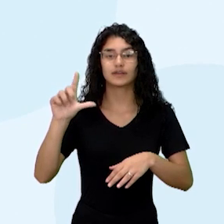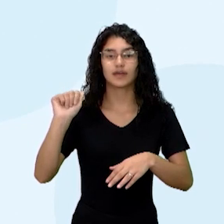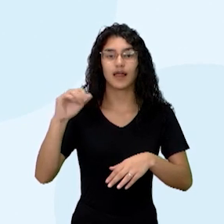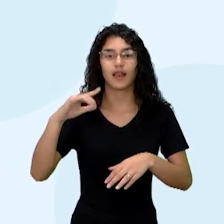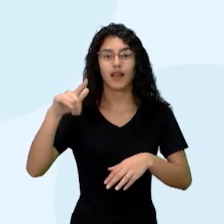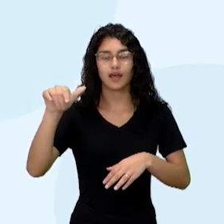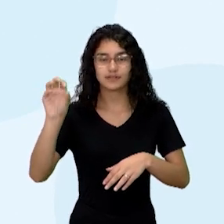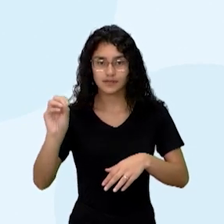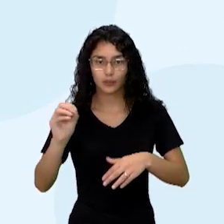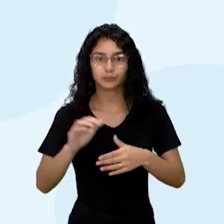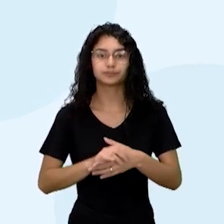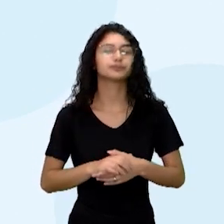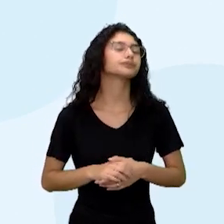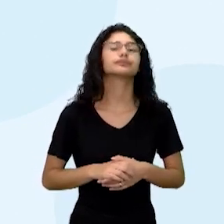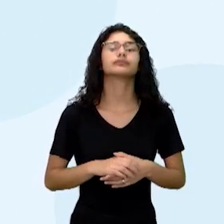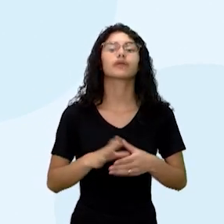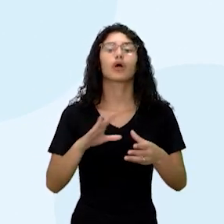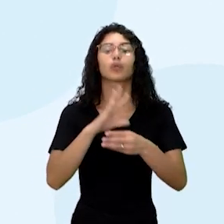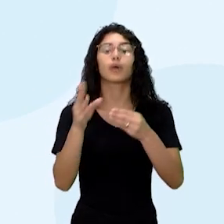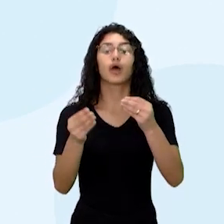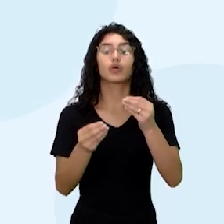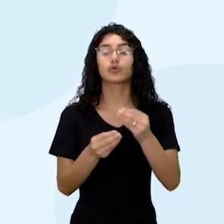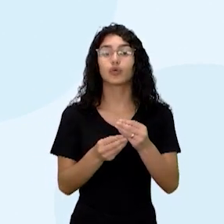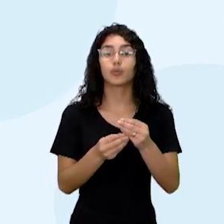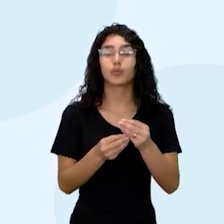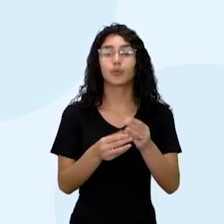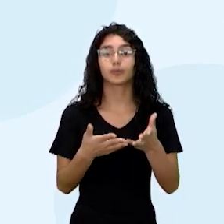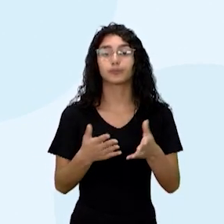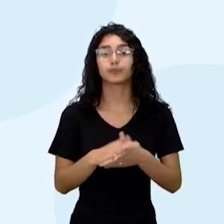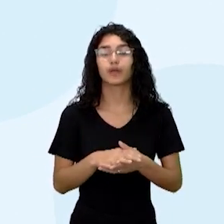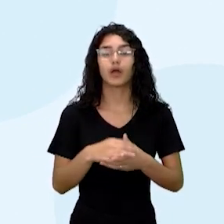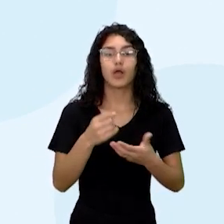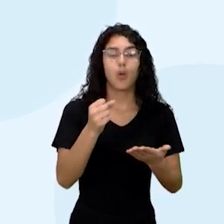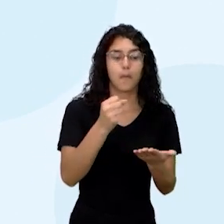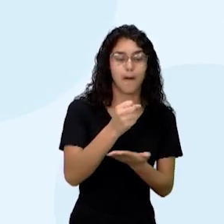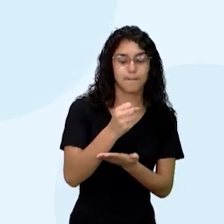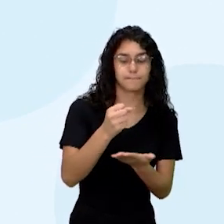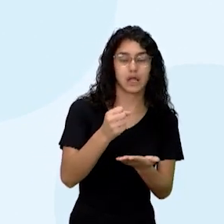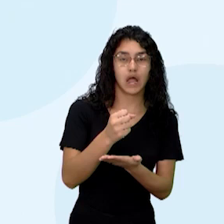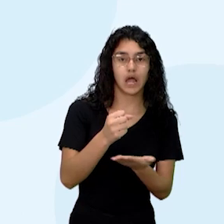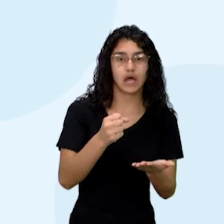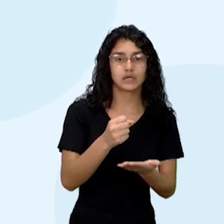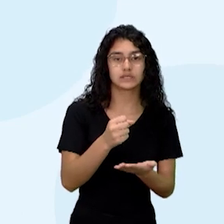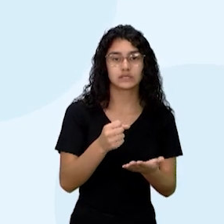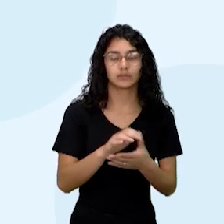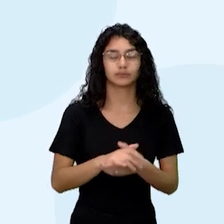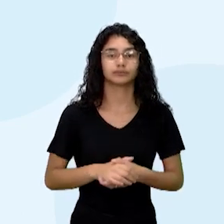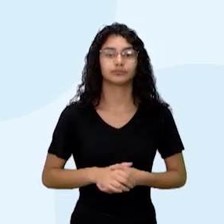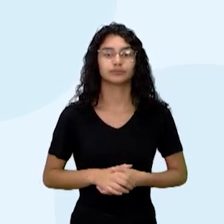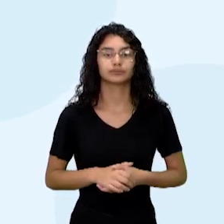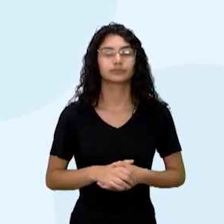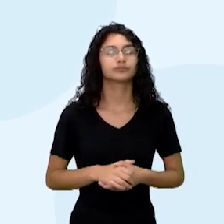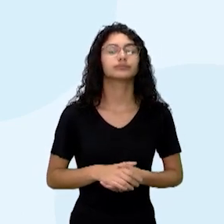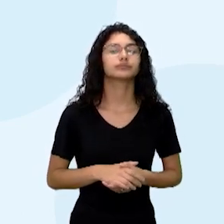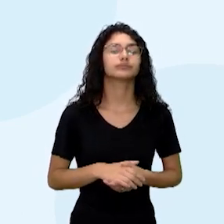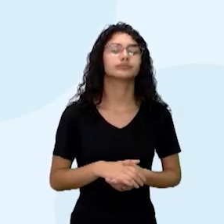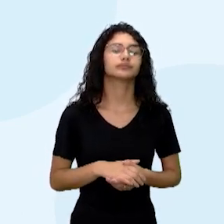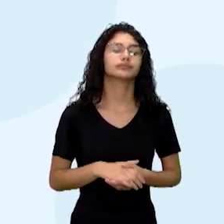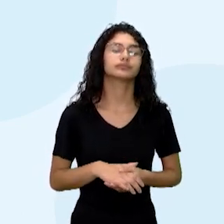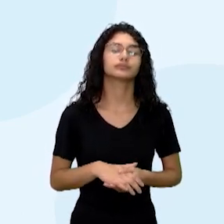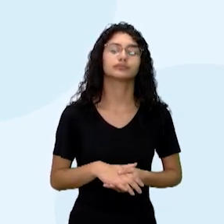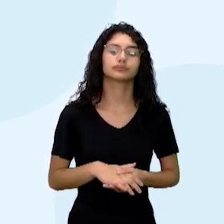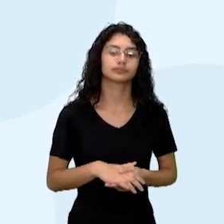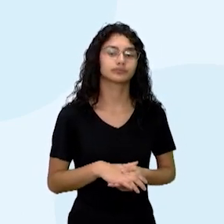referencial teórico do Joseph Renzulli para fundamentar e para ser o pano de fundo dessa definição. Então, o